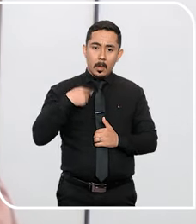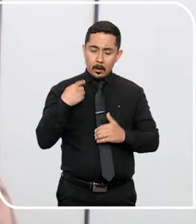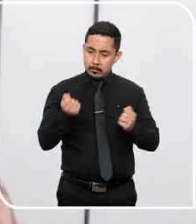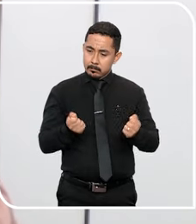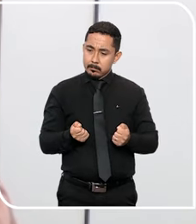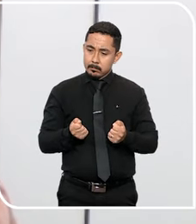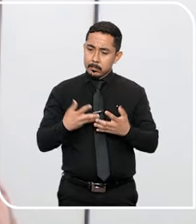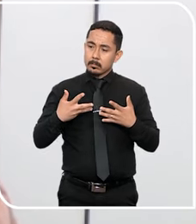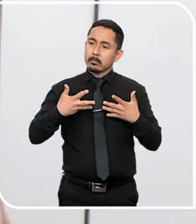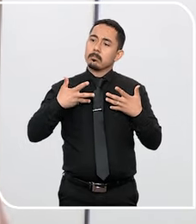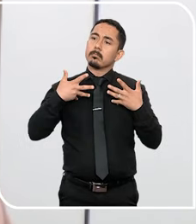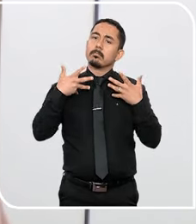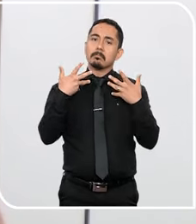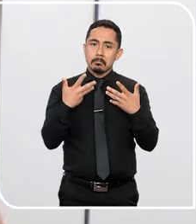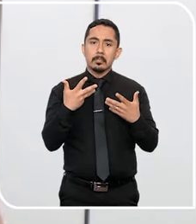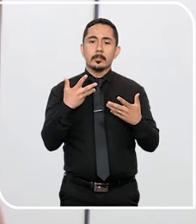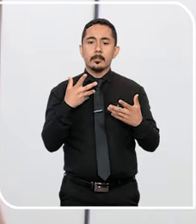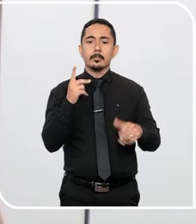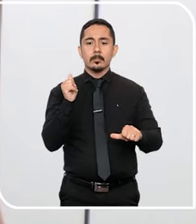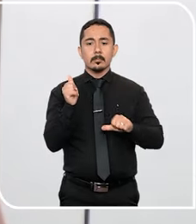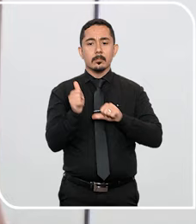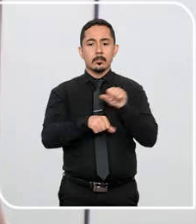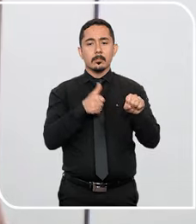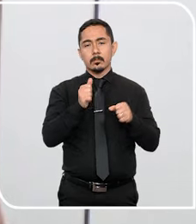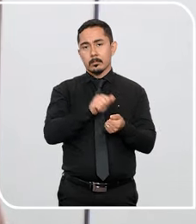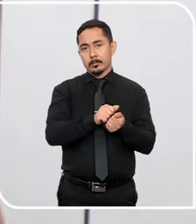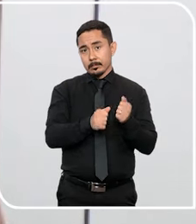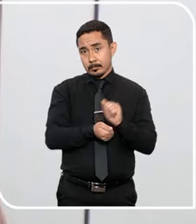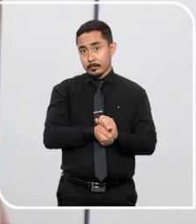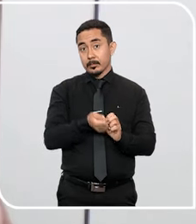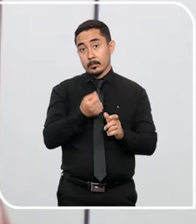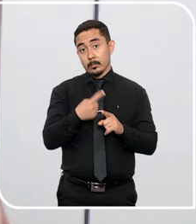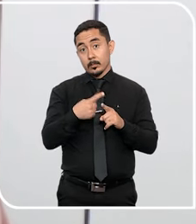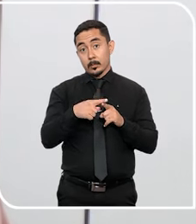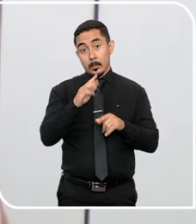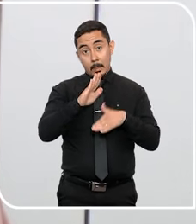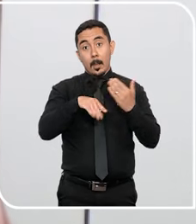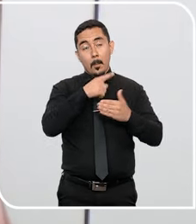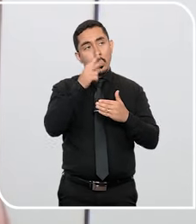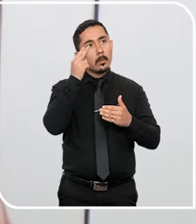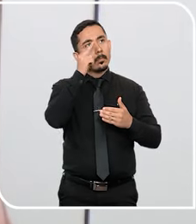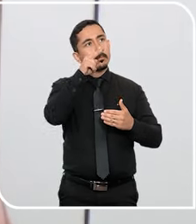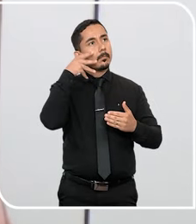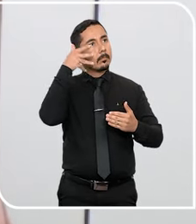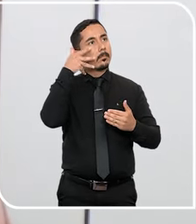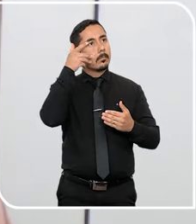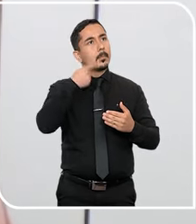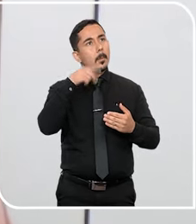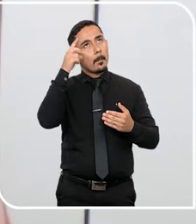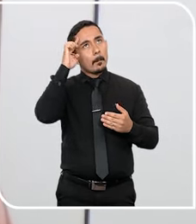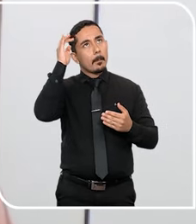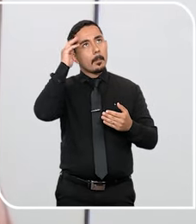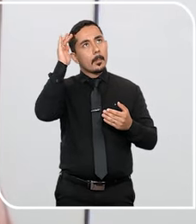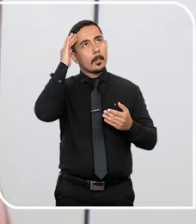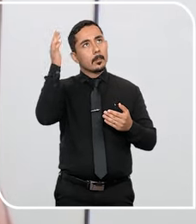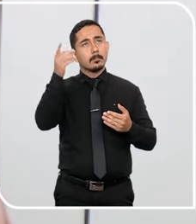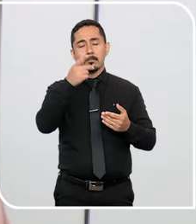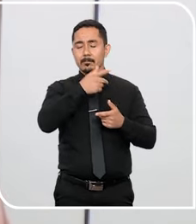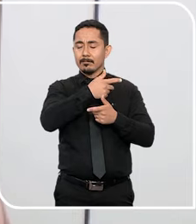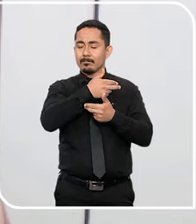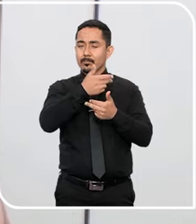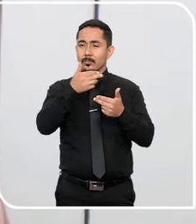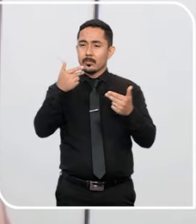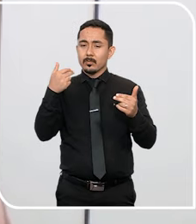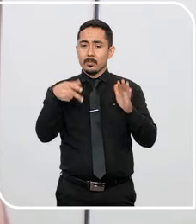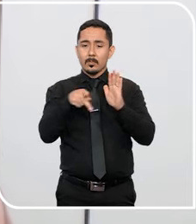Isa me deu aquela provocação sabe porque eu depois da palestra da is eu comecei a pensar o tanto